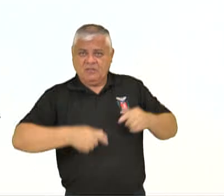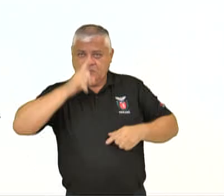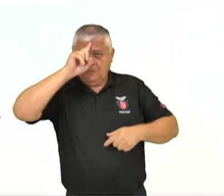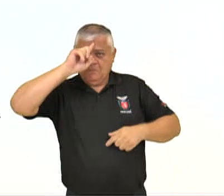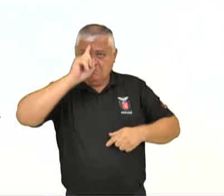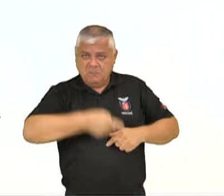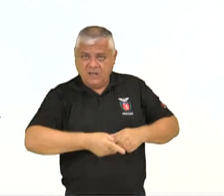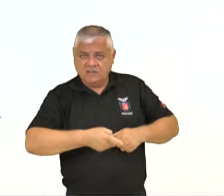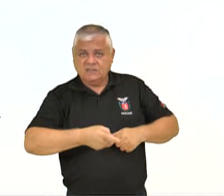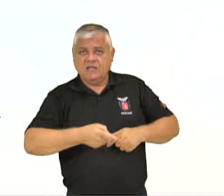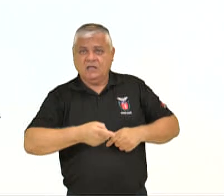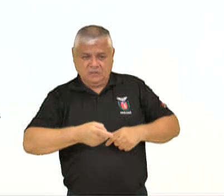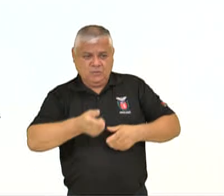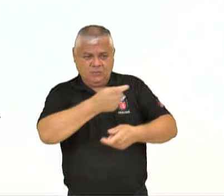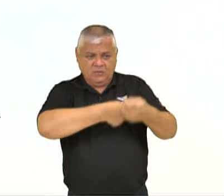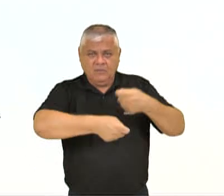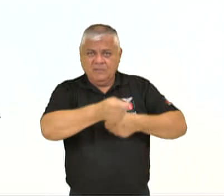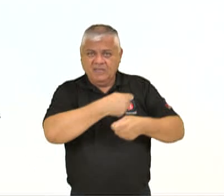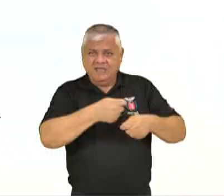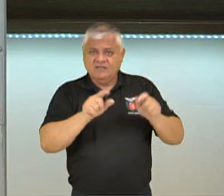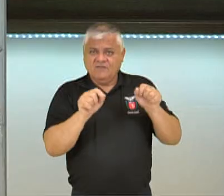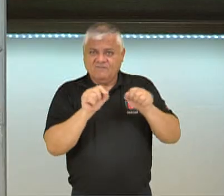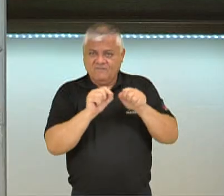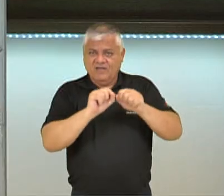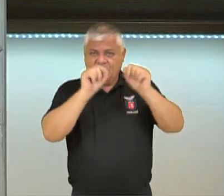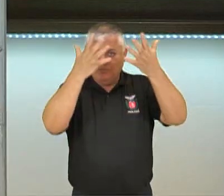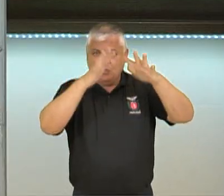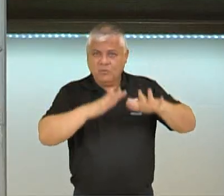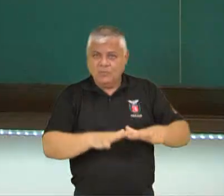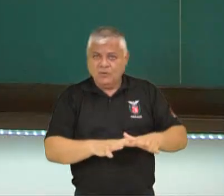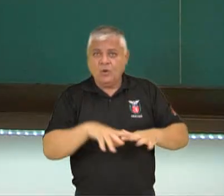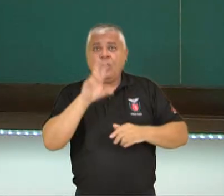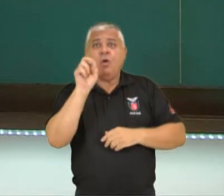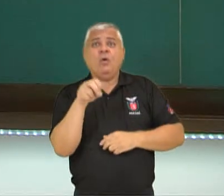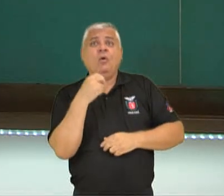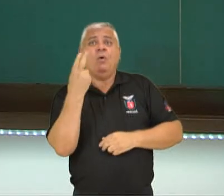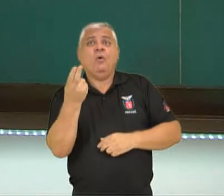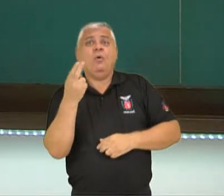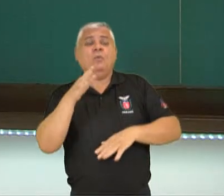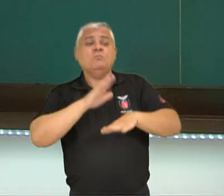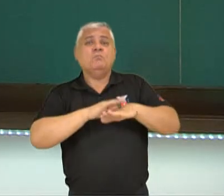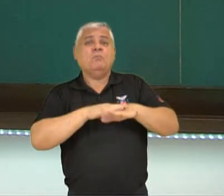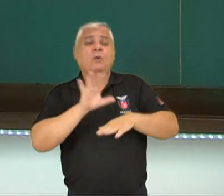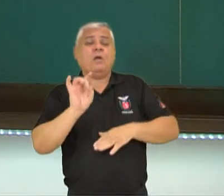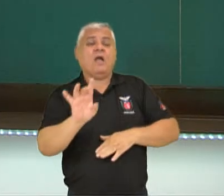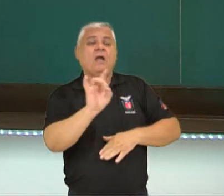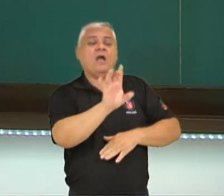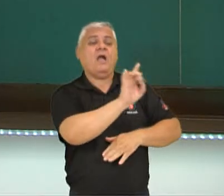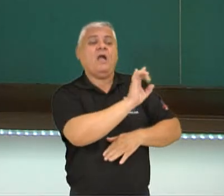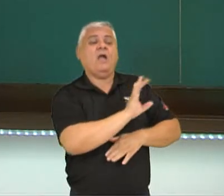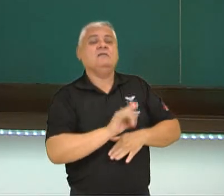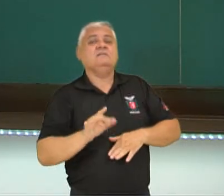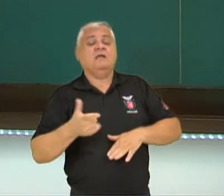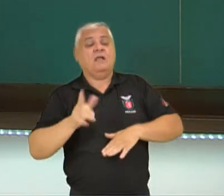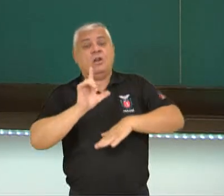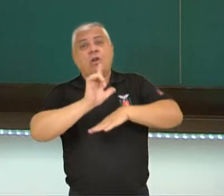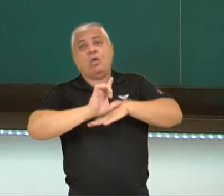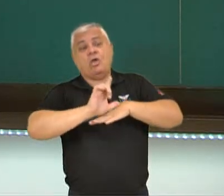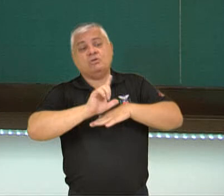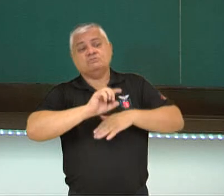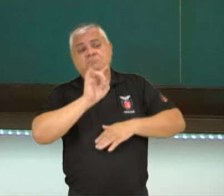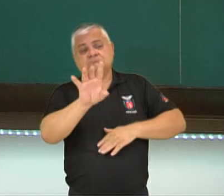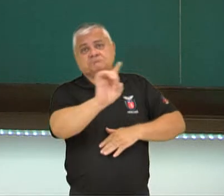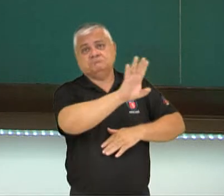obrigando o comércio a fazer essas promoções? Ou os comerciantes eles têm uma liberdade econômica onde